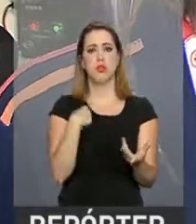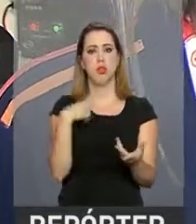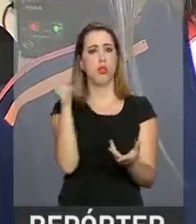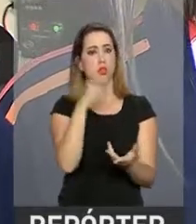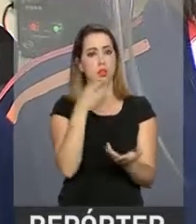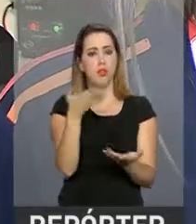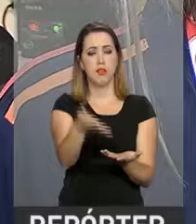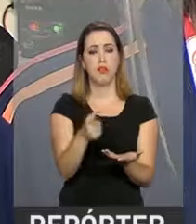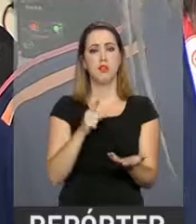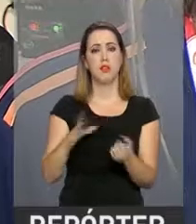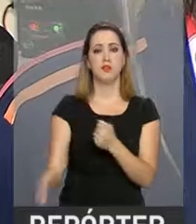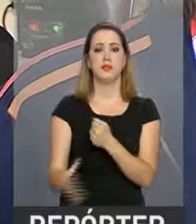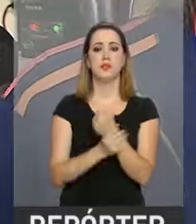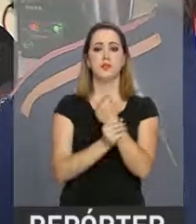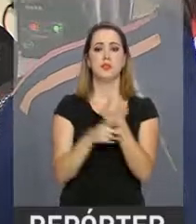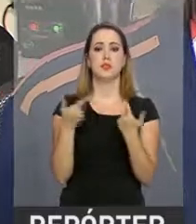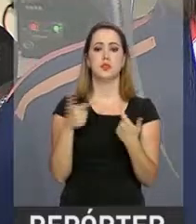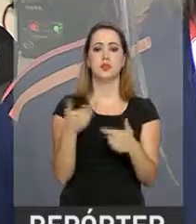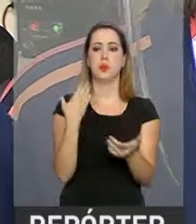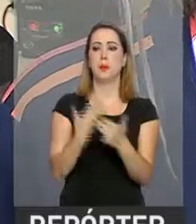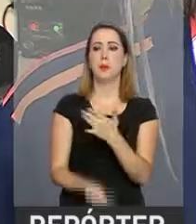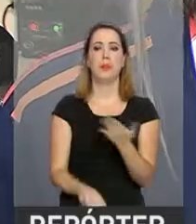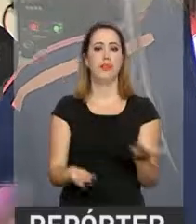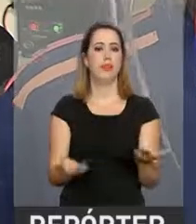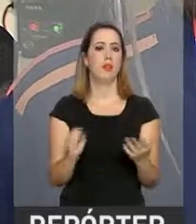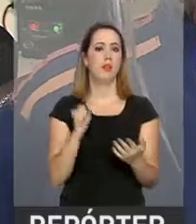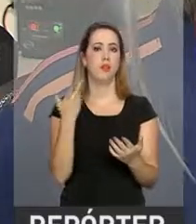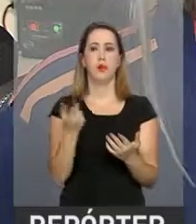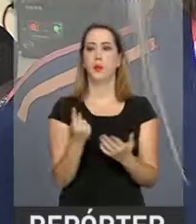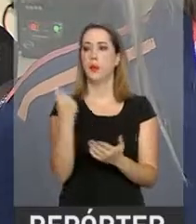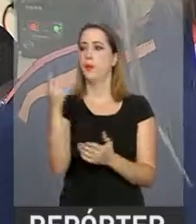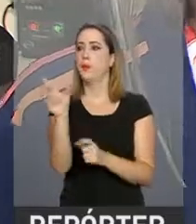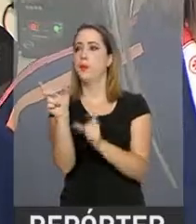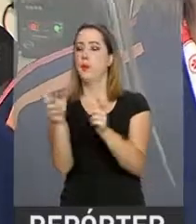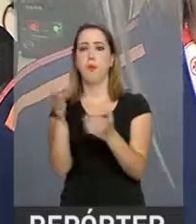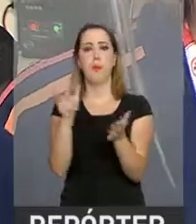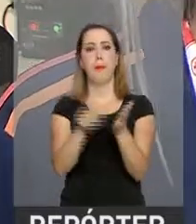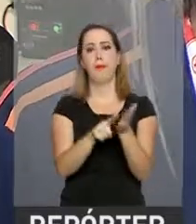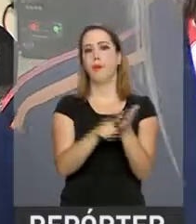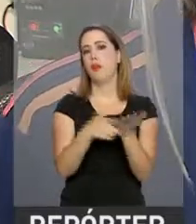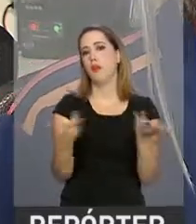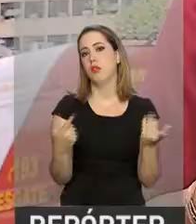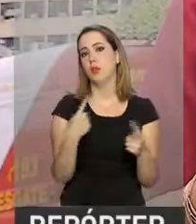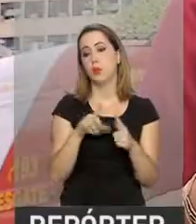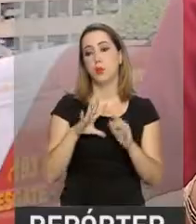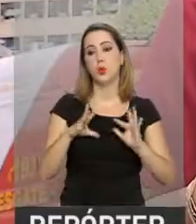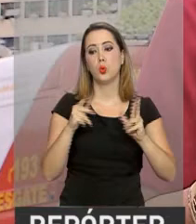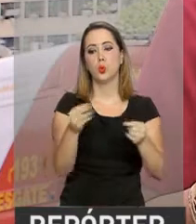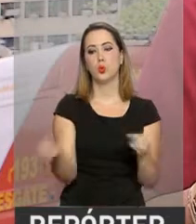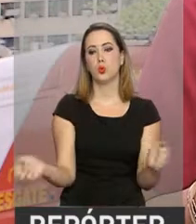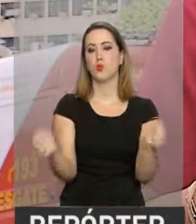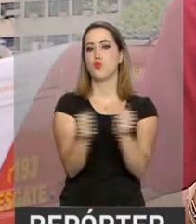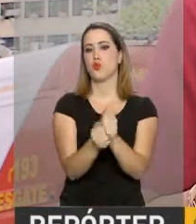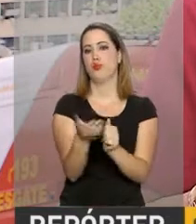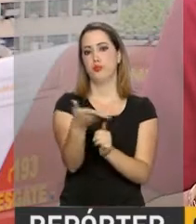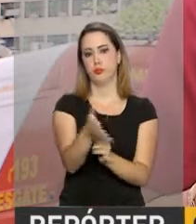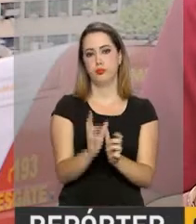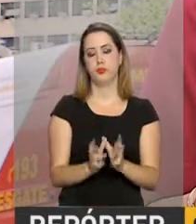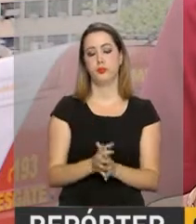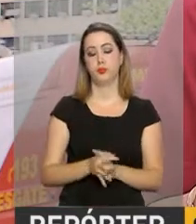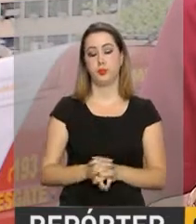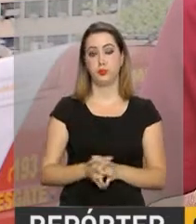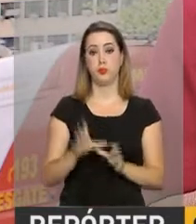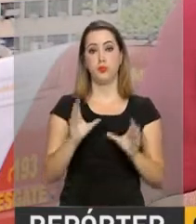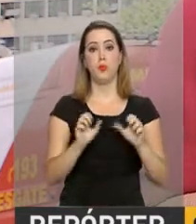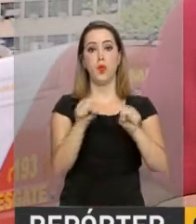a segurança também de não ter esse risco de perder alguma parte do prontuário, porque todas as informações estão ali. Sistemas de informática da